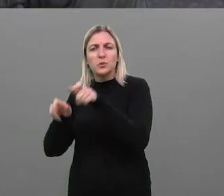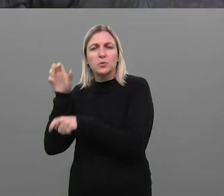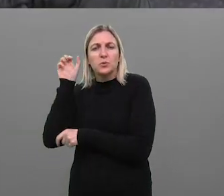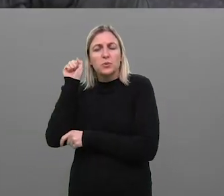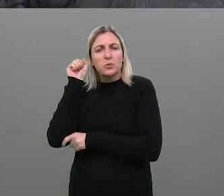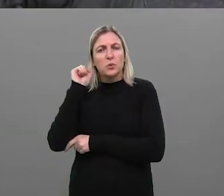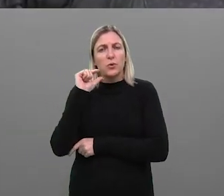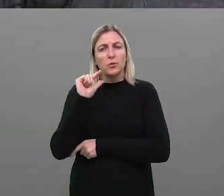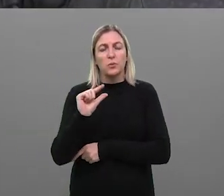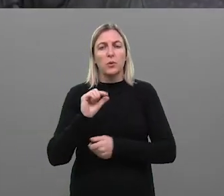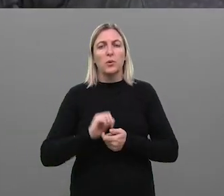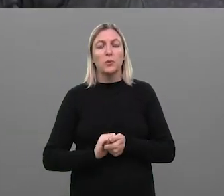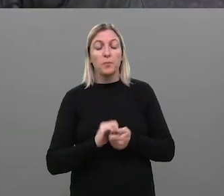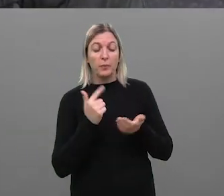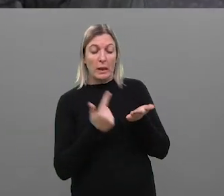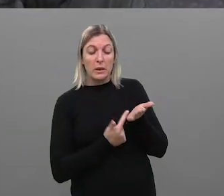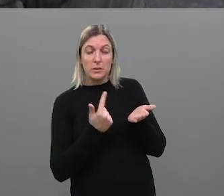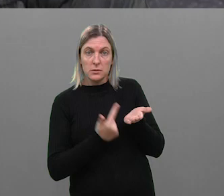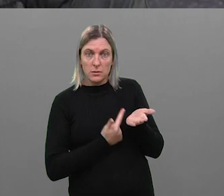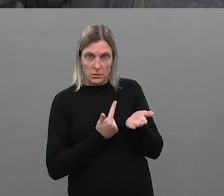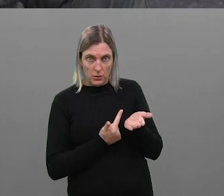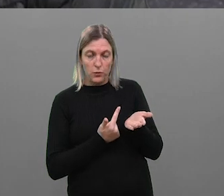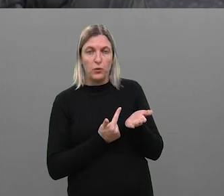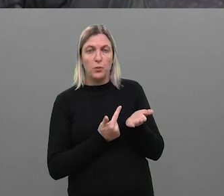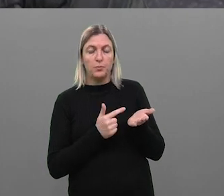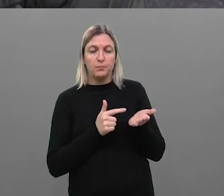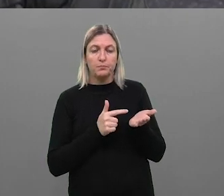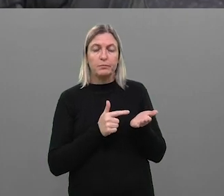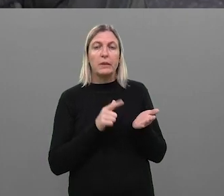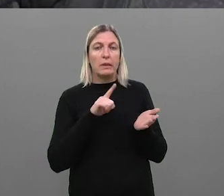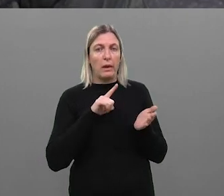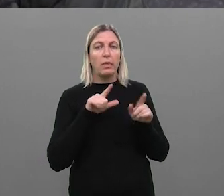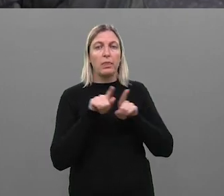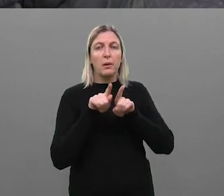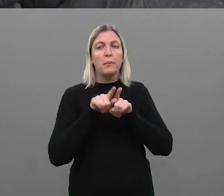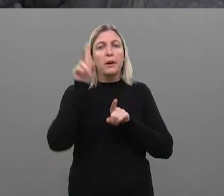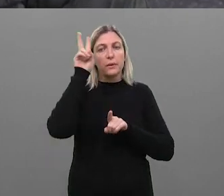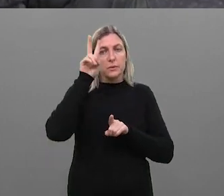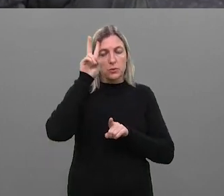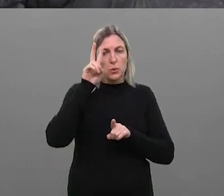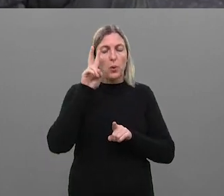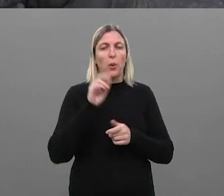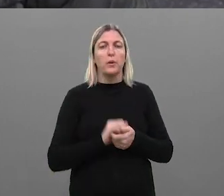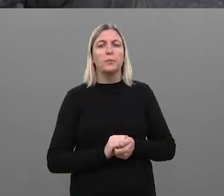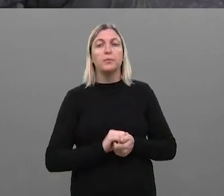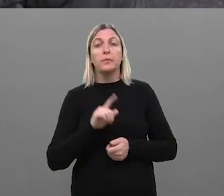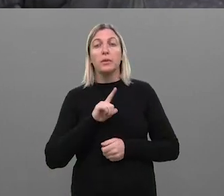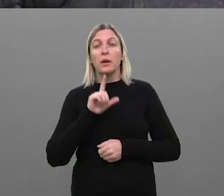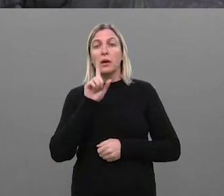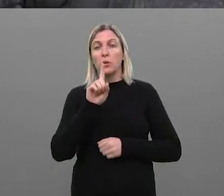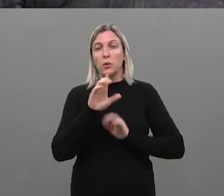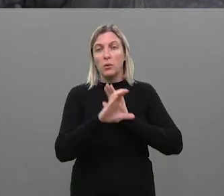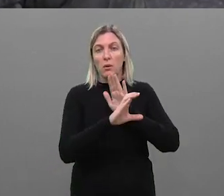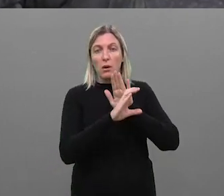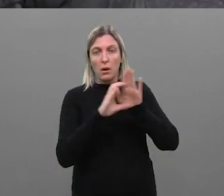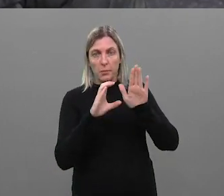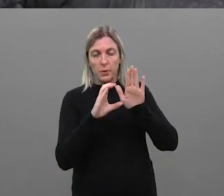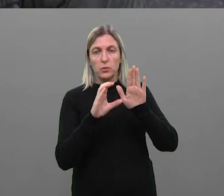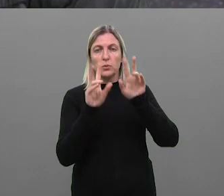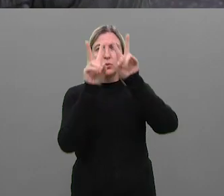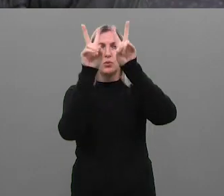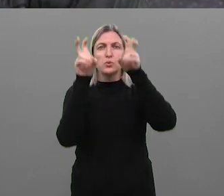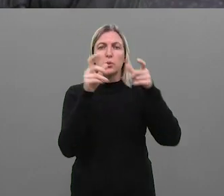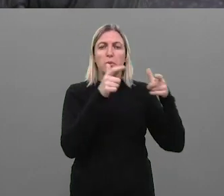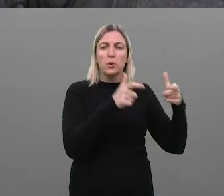esse a parte questão histórica mesmo eu divido o livro em primeiro um capítulo sobre onde esses músicos tocavam